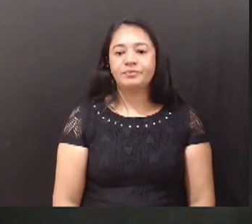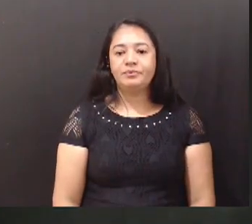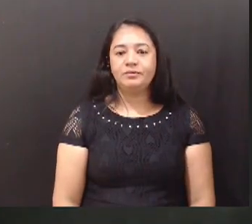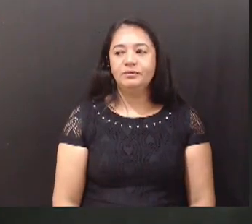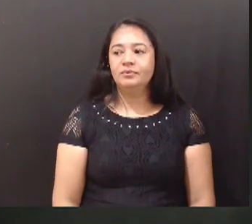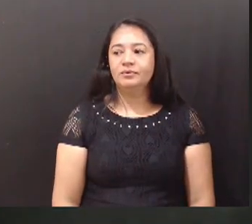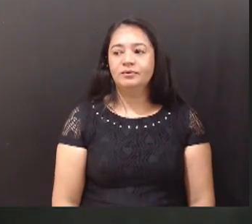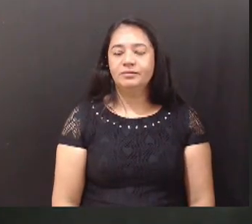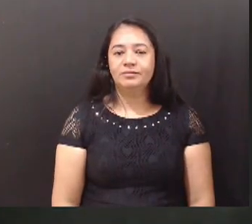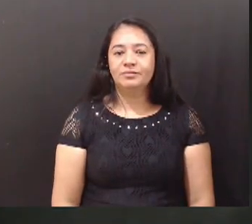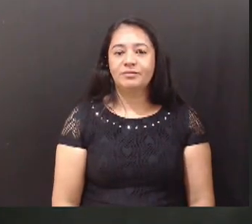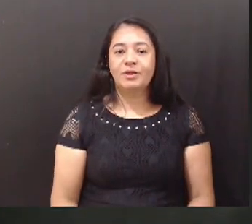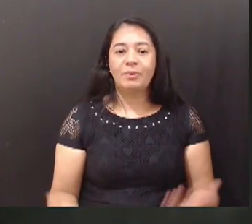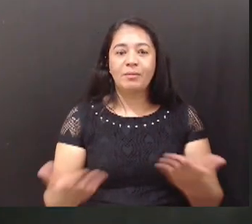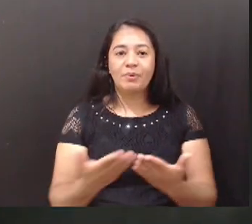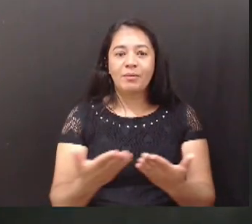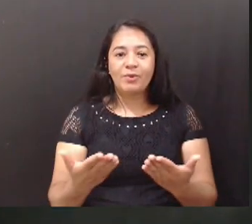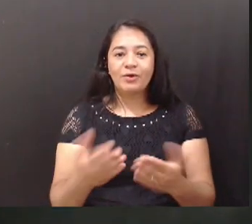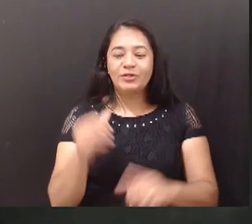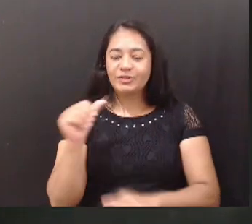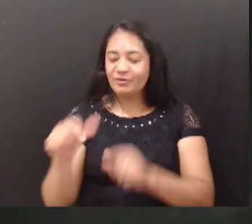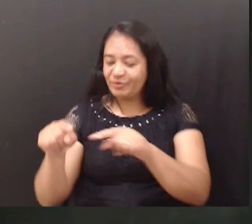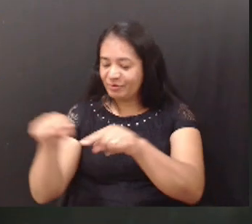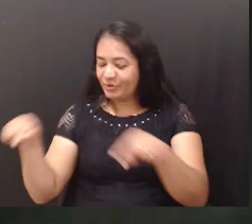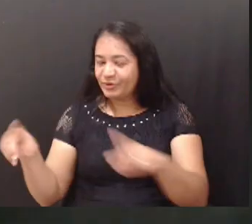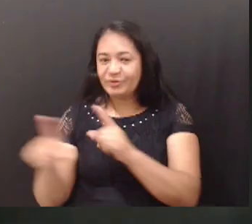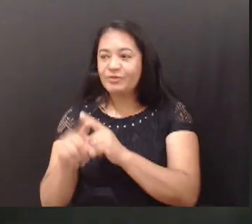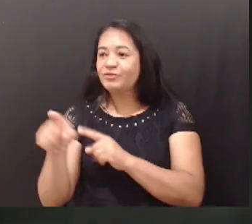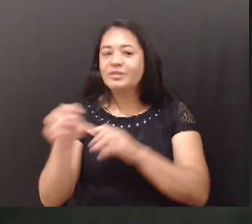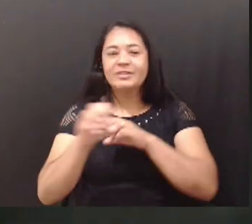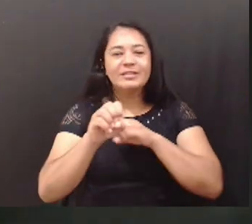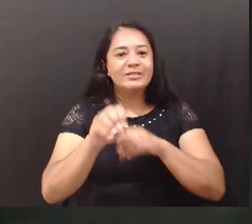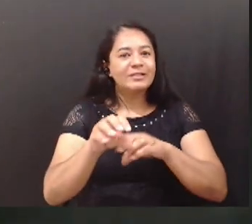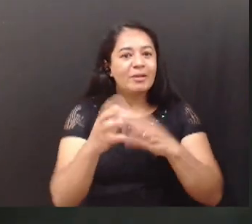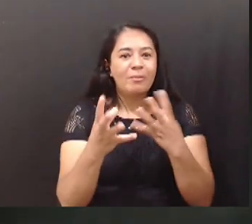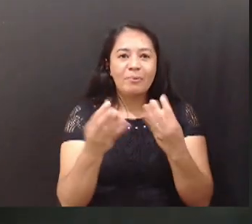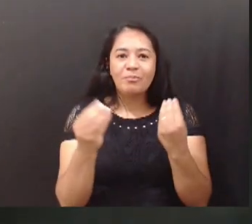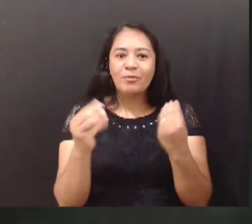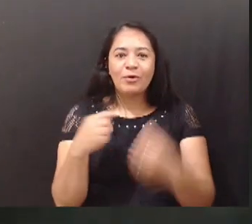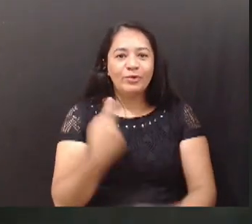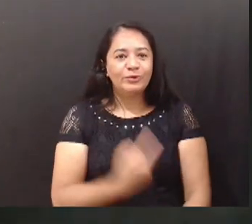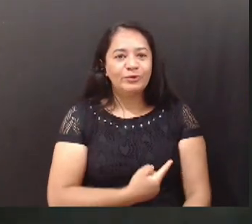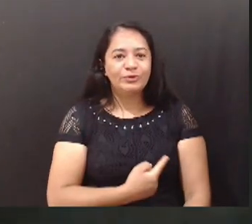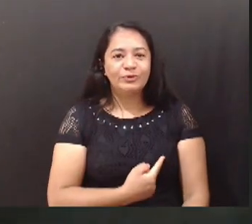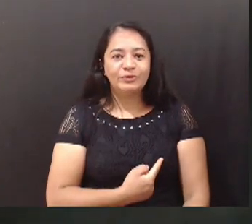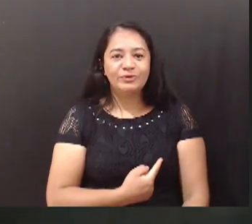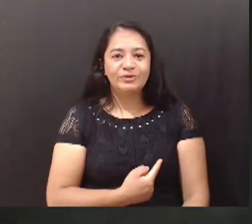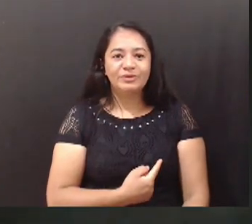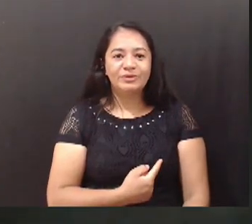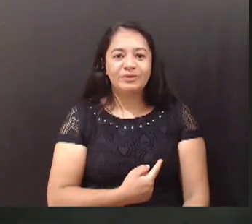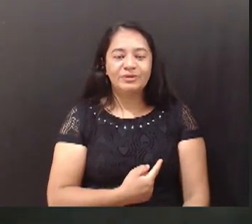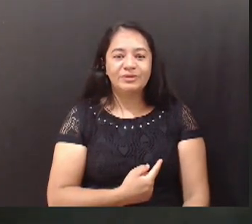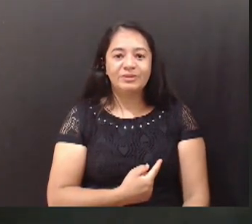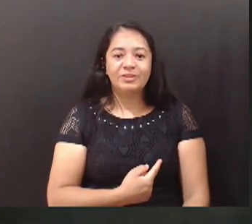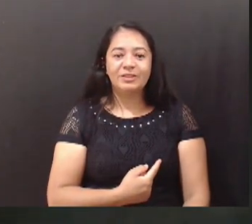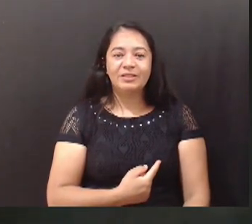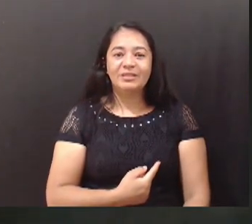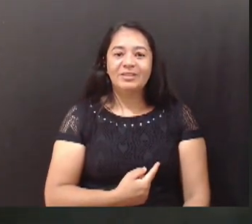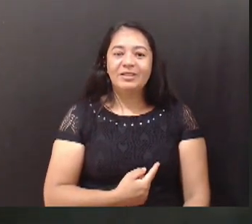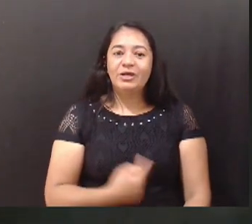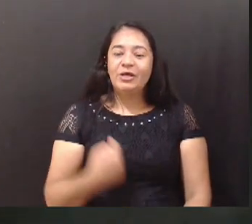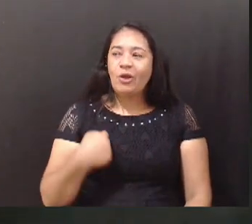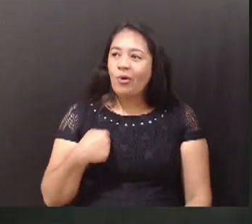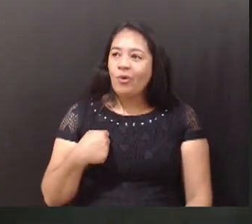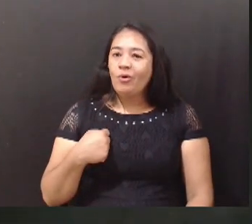num consultório e você está ensinando muito a gente. Eu até saí aí da minha posição, né,